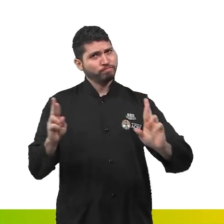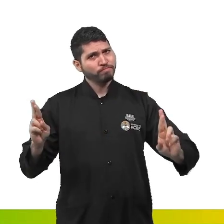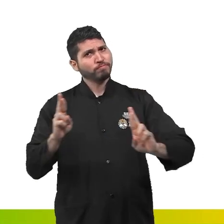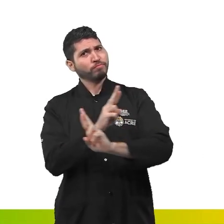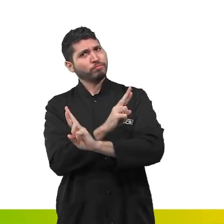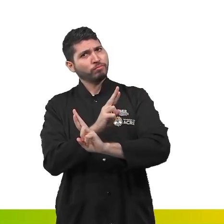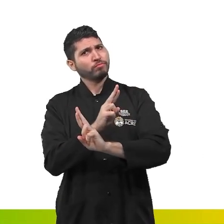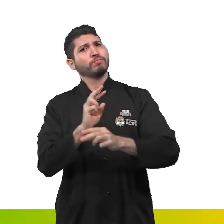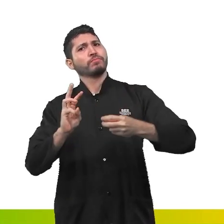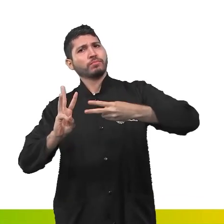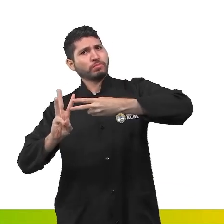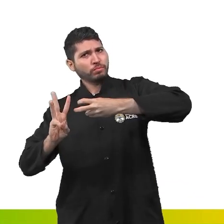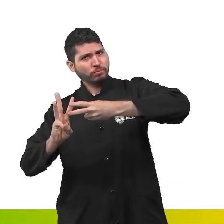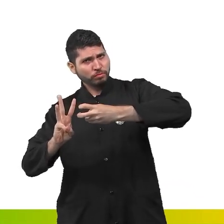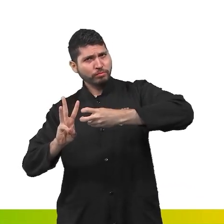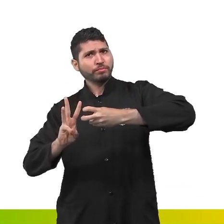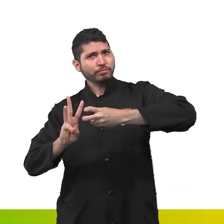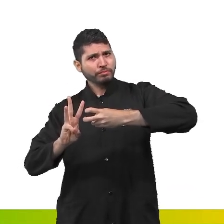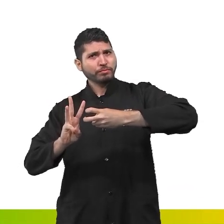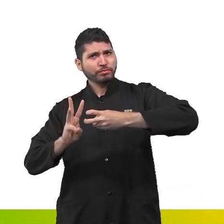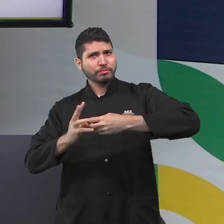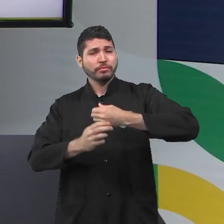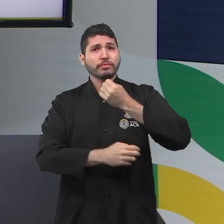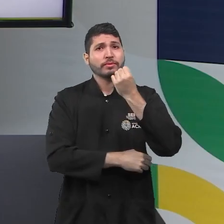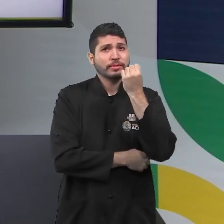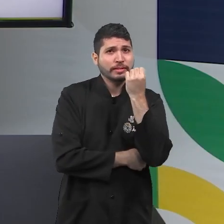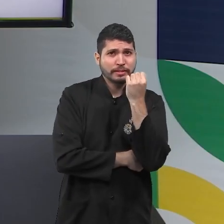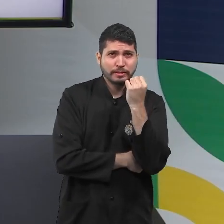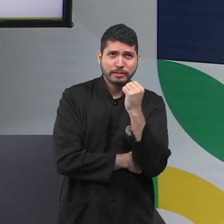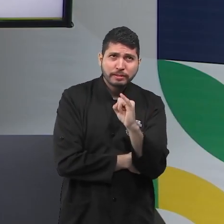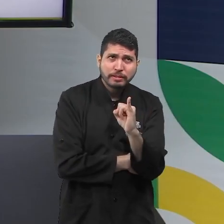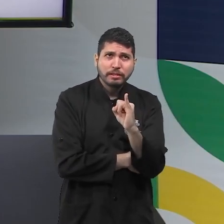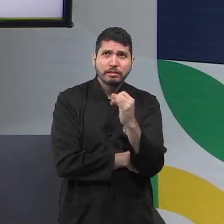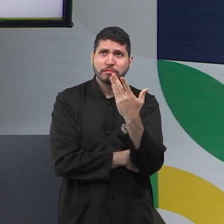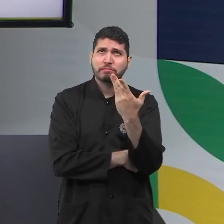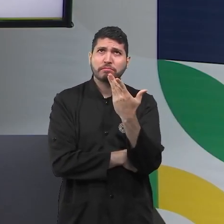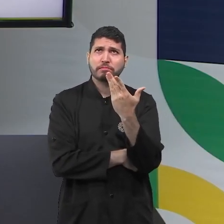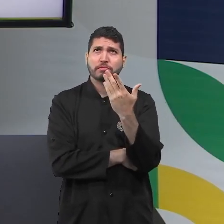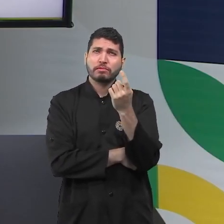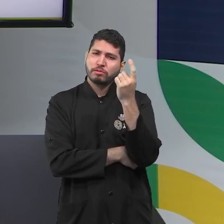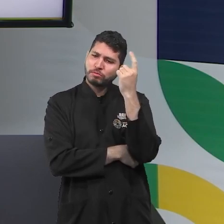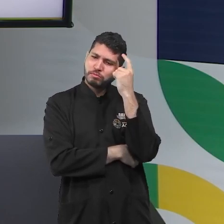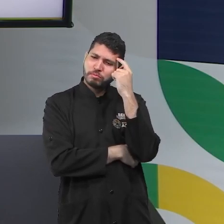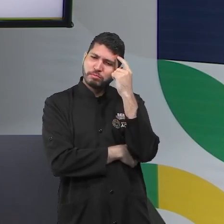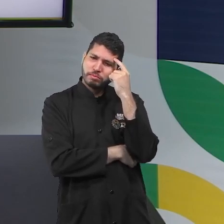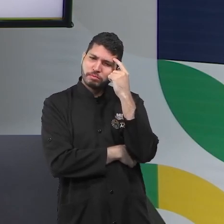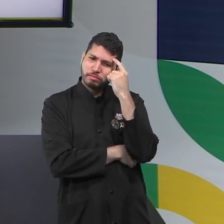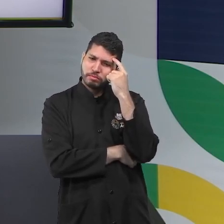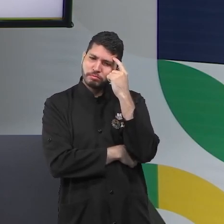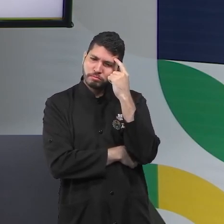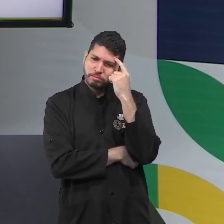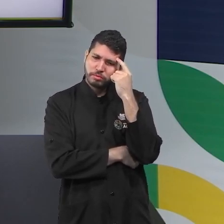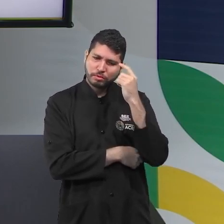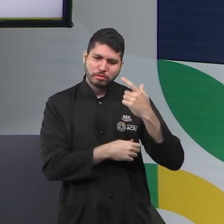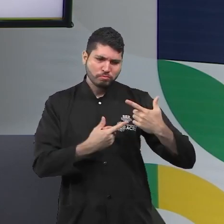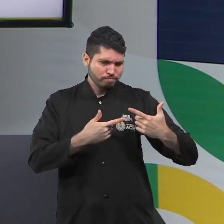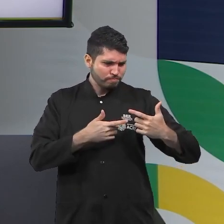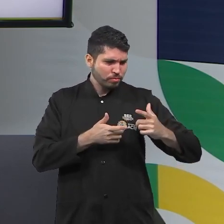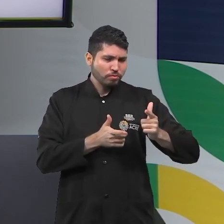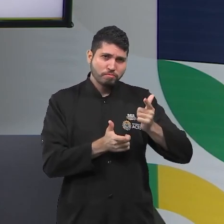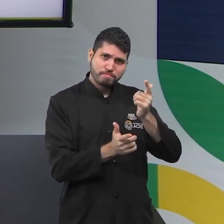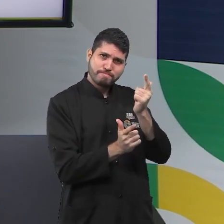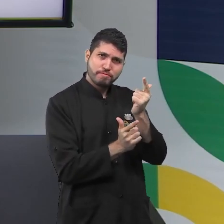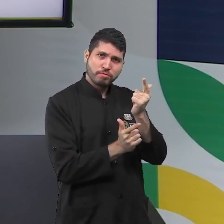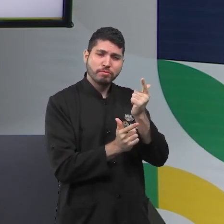aos colonizados. Então, se eles estavam mais evoluídos, pelo menos do ponto de vista das armas e do ponto de